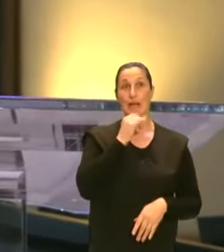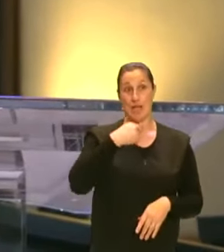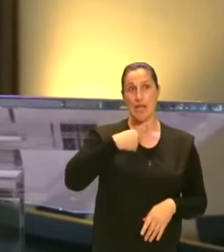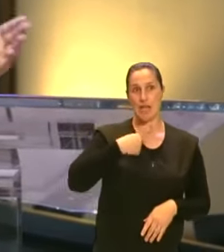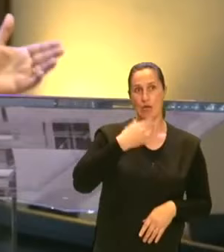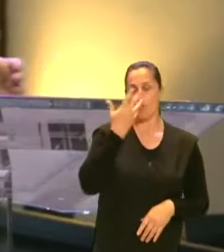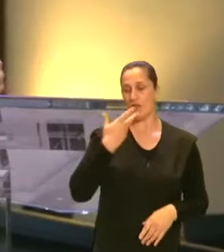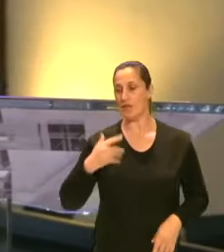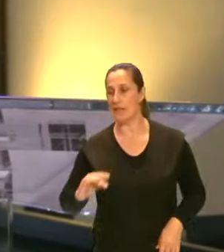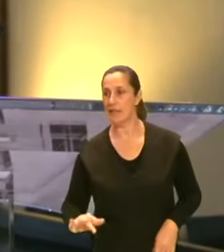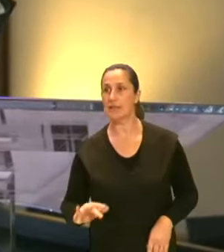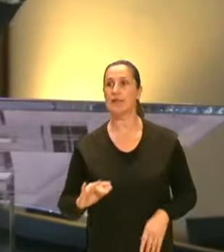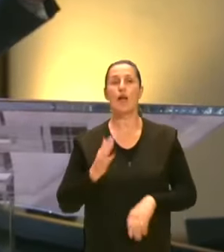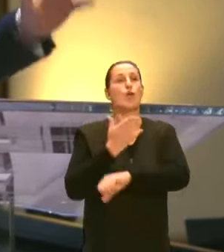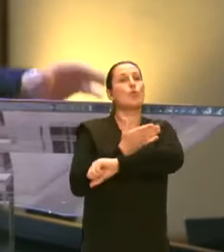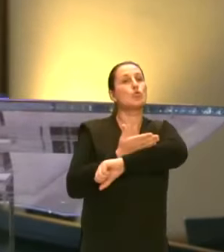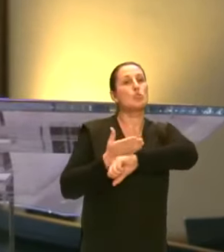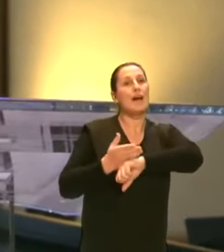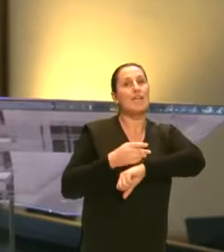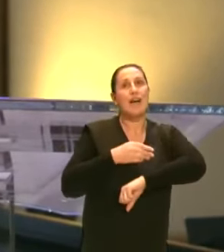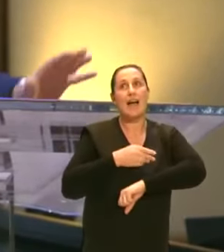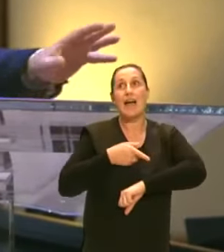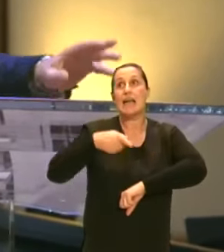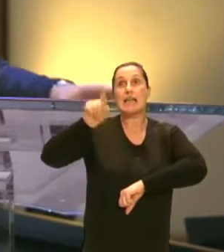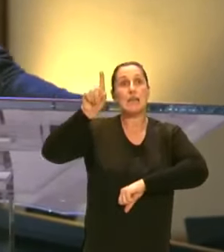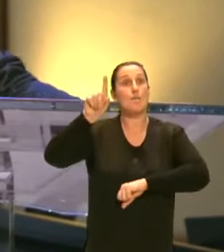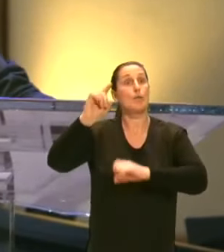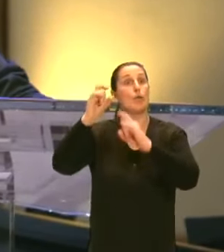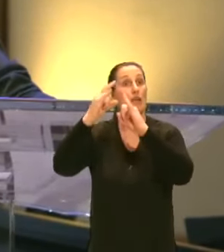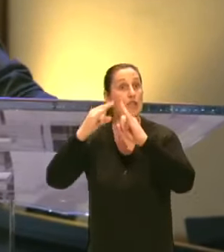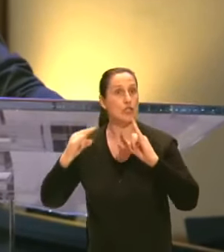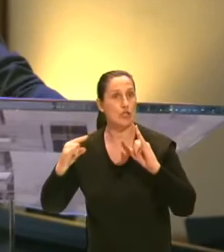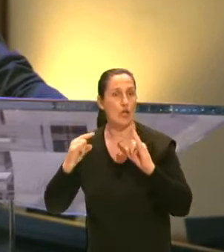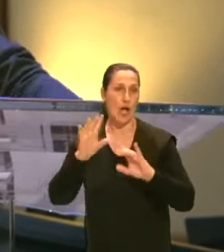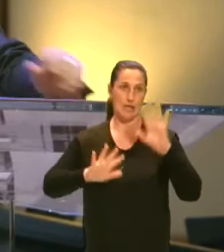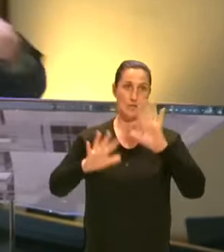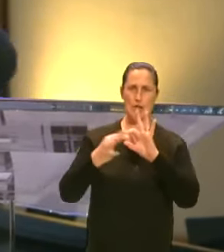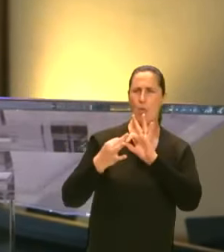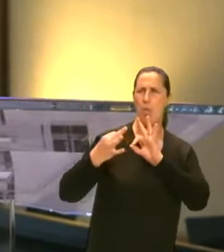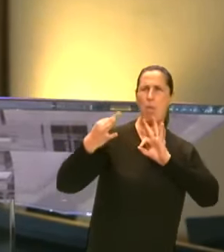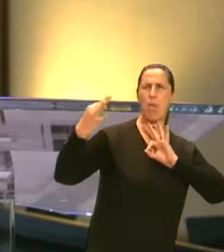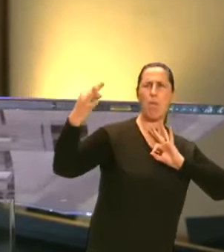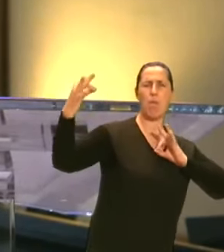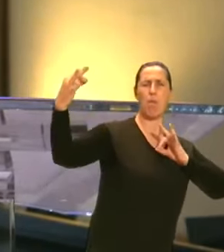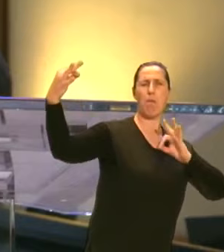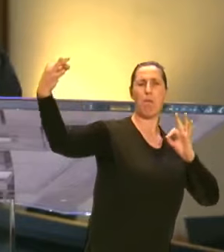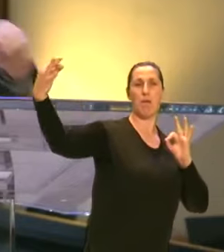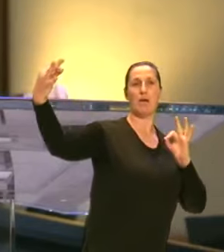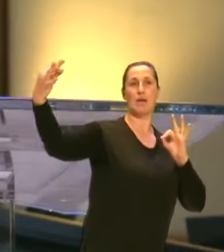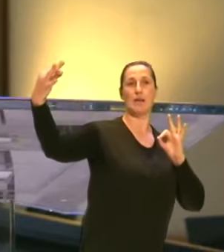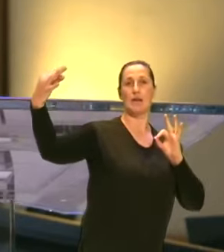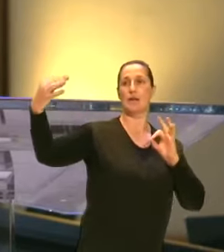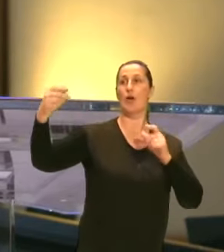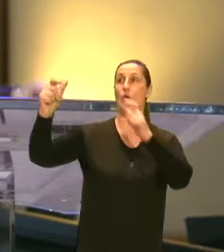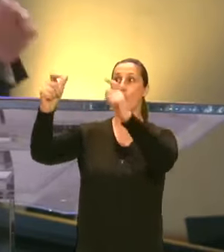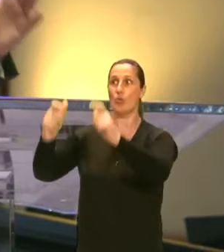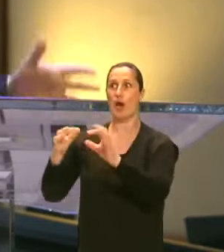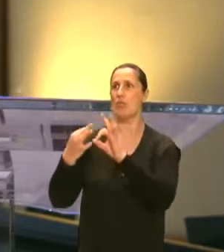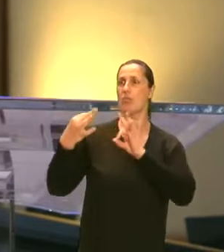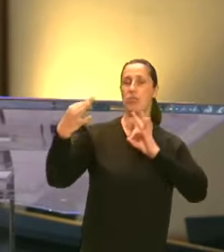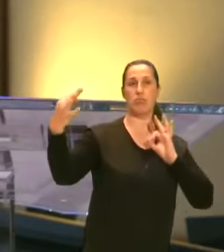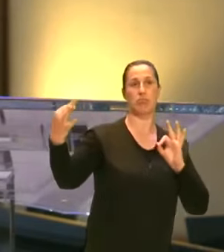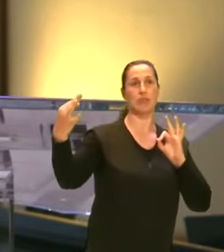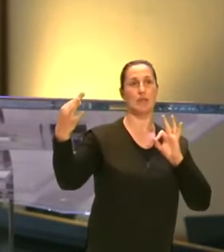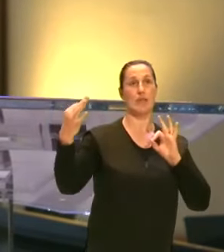gente costumava ir para os retiros, e os retiros às vezes eram meio longe lá no interior de São Paulo. Então a gente ia para alguma chácara, para algum lugar. Então a